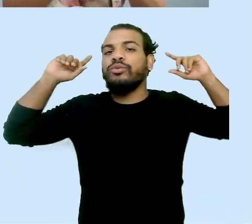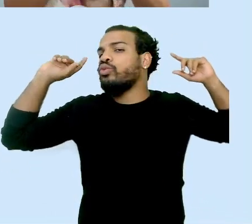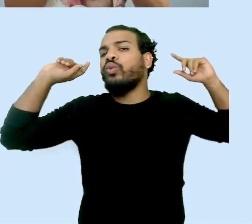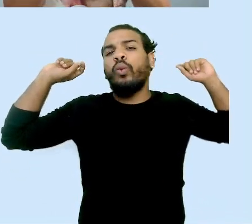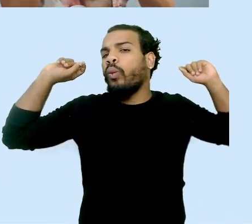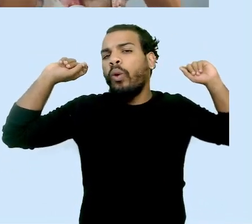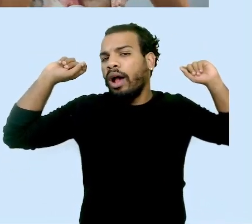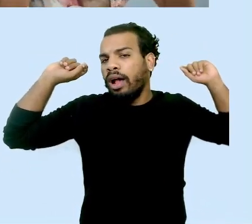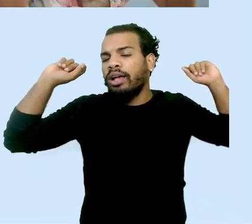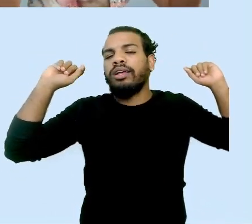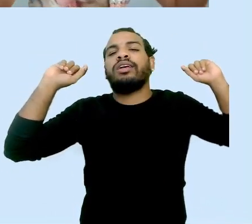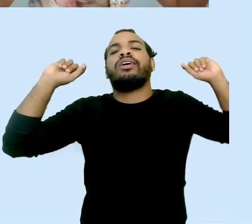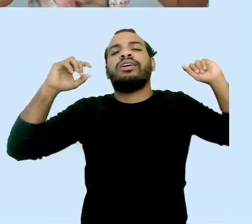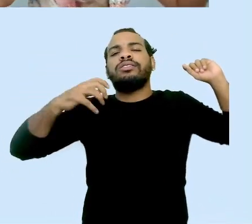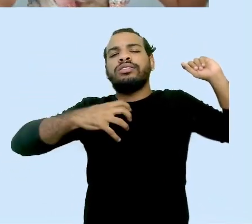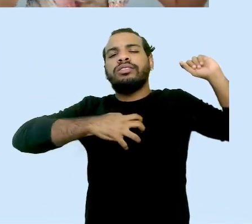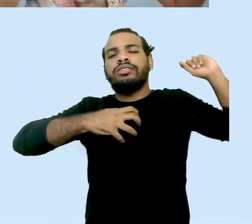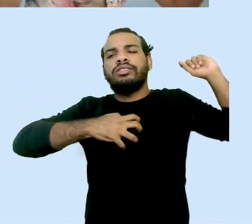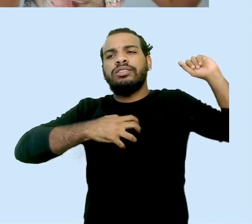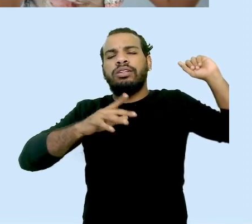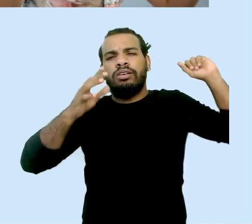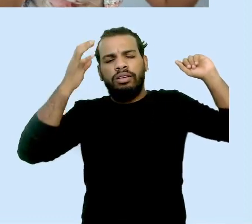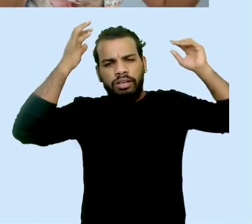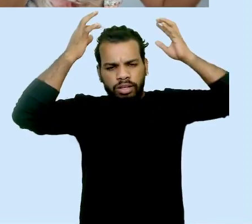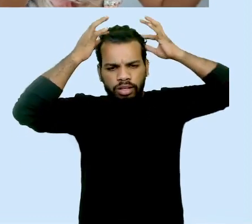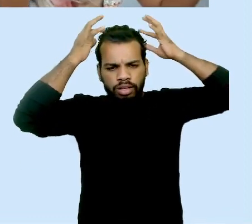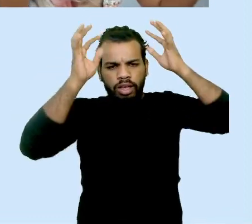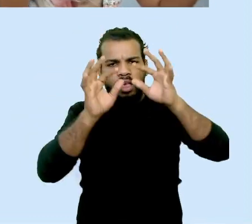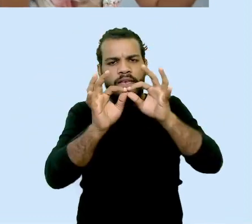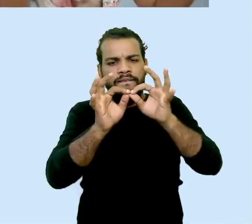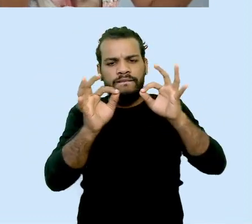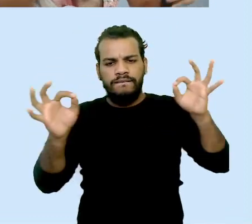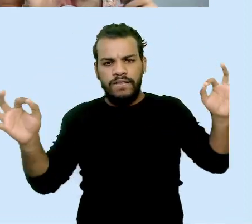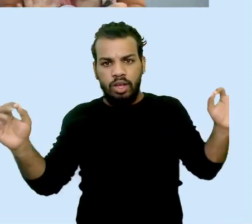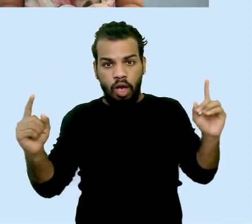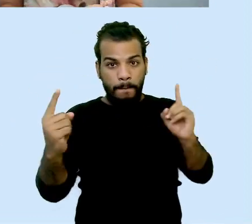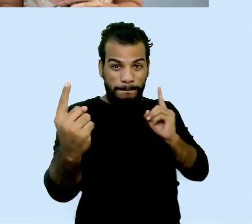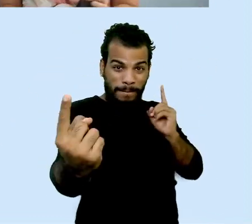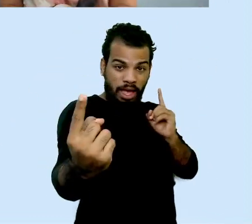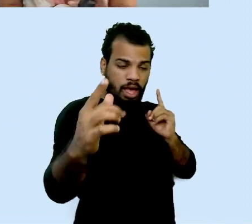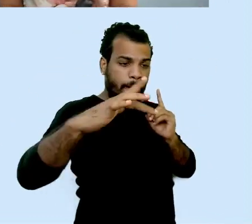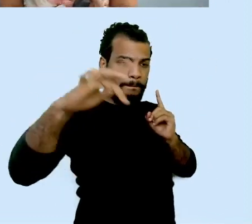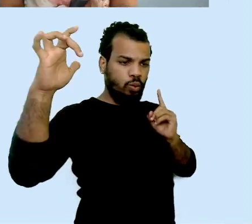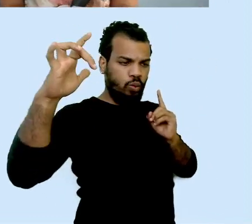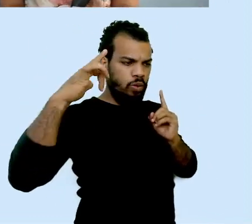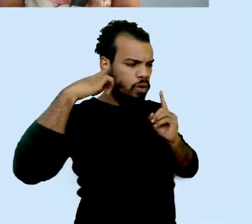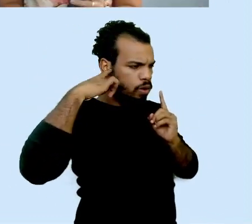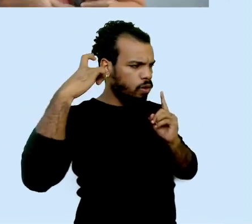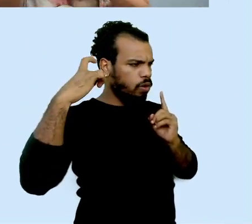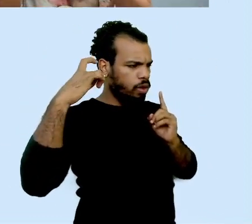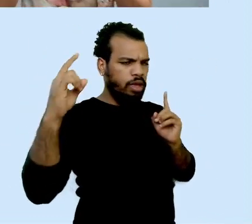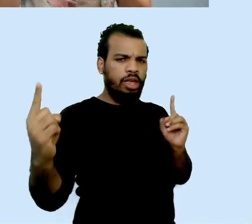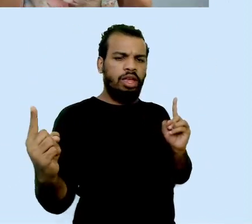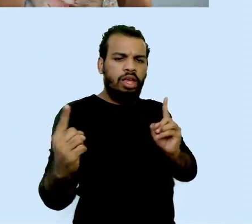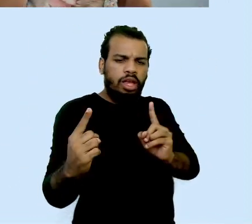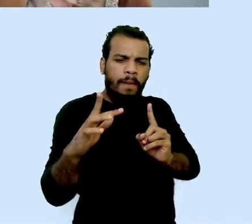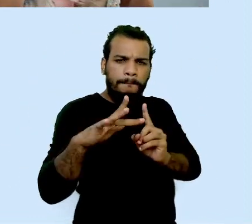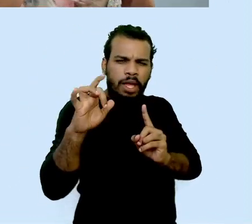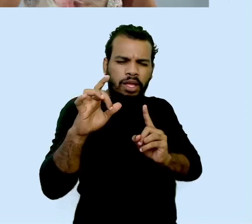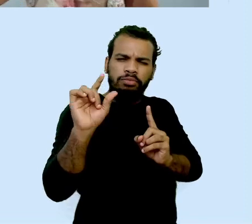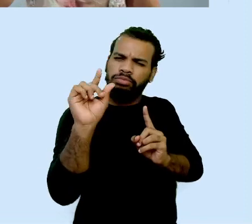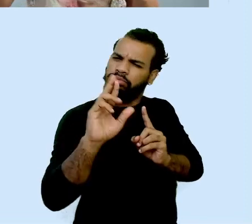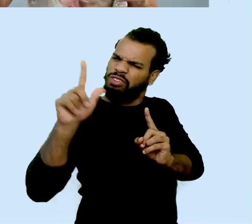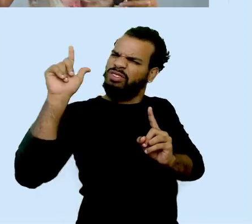foram sentindo que um fio mais esticado soltava um som. Percebeu que algum ossinho de